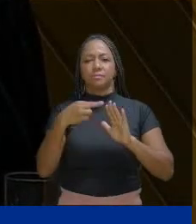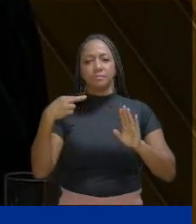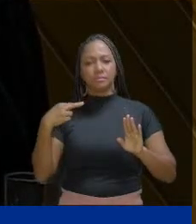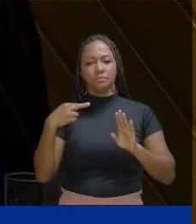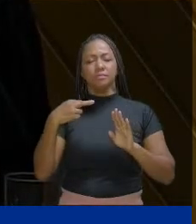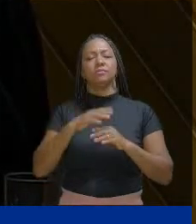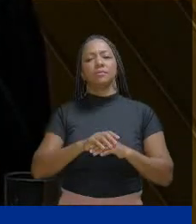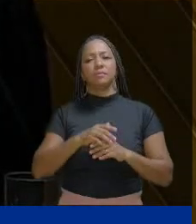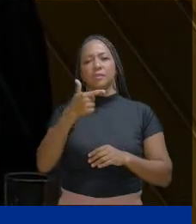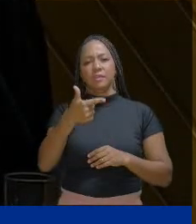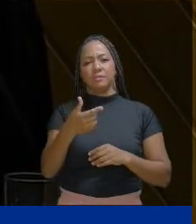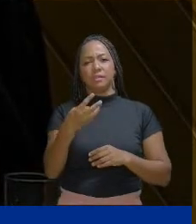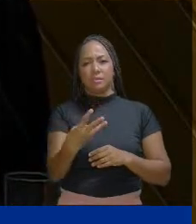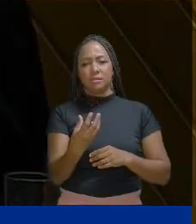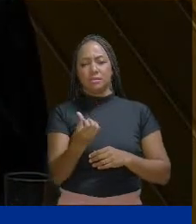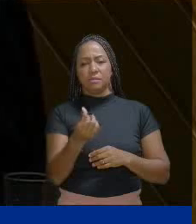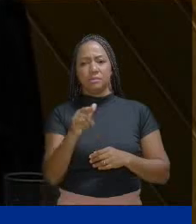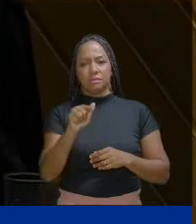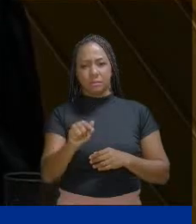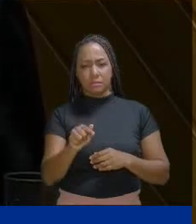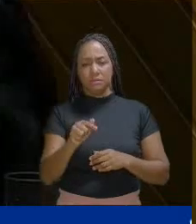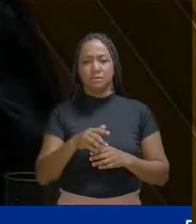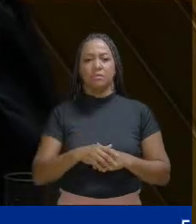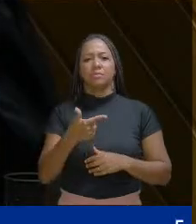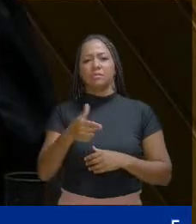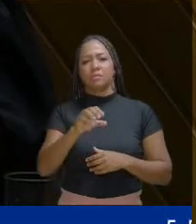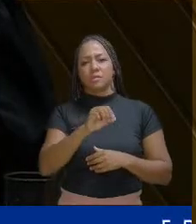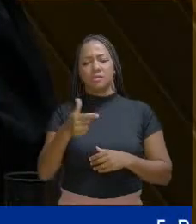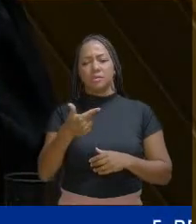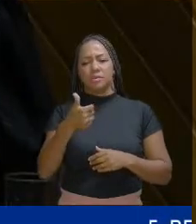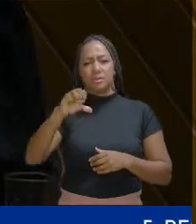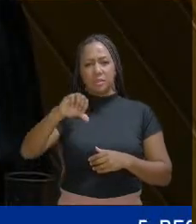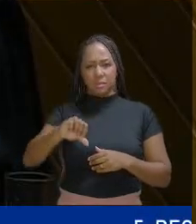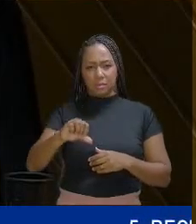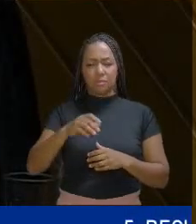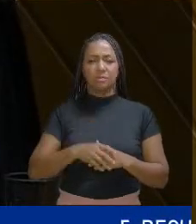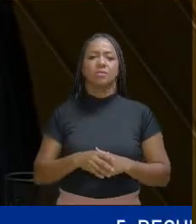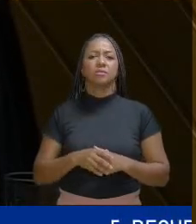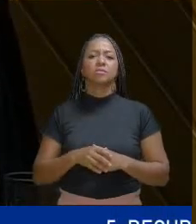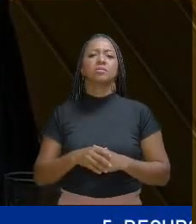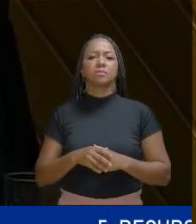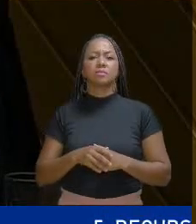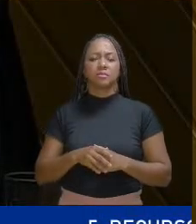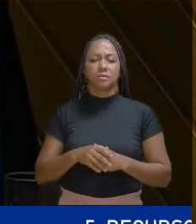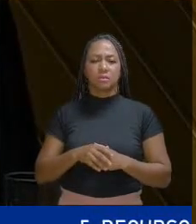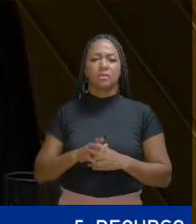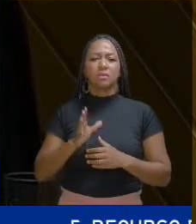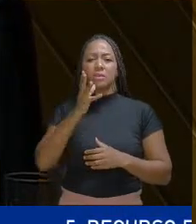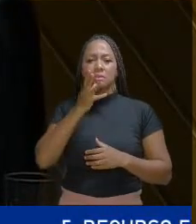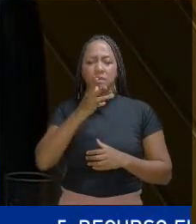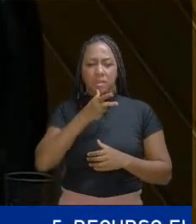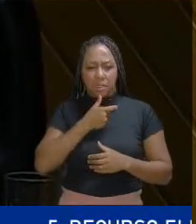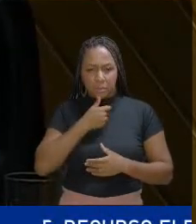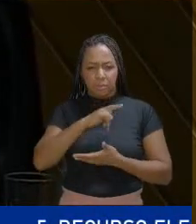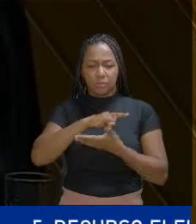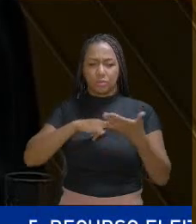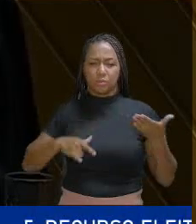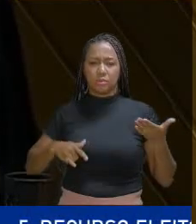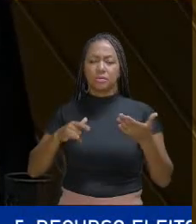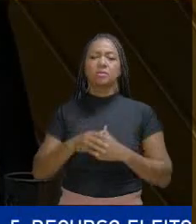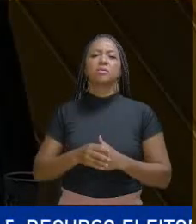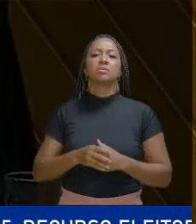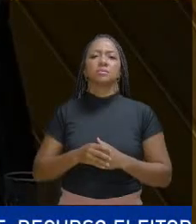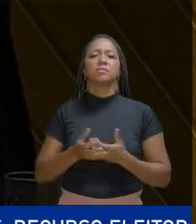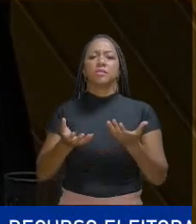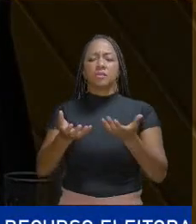Resolução TSE número 23.607 de 2019, devido à emissão tardia da nota fiscal.